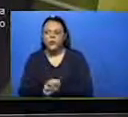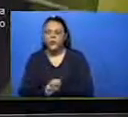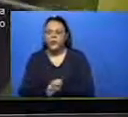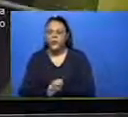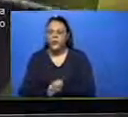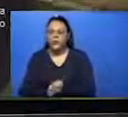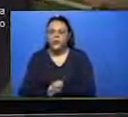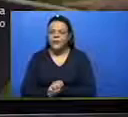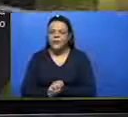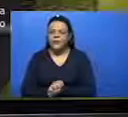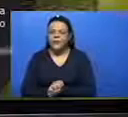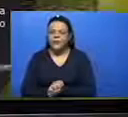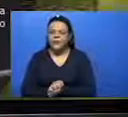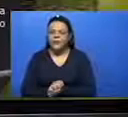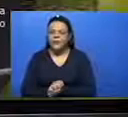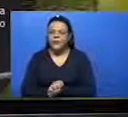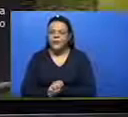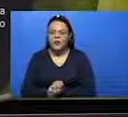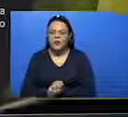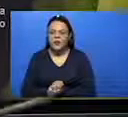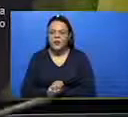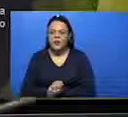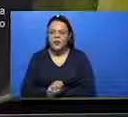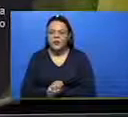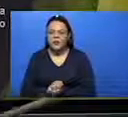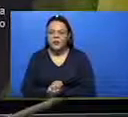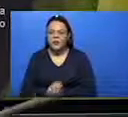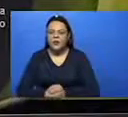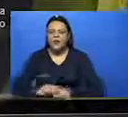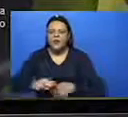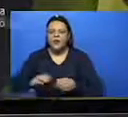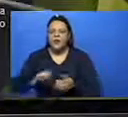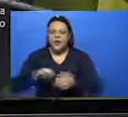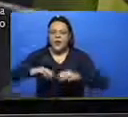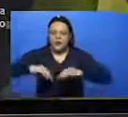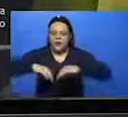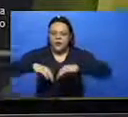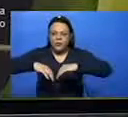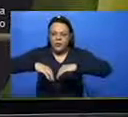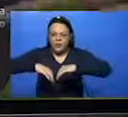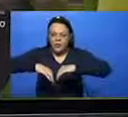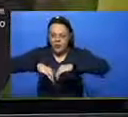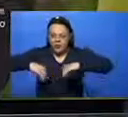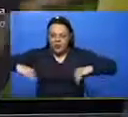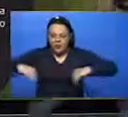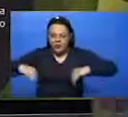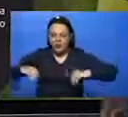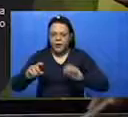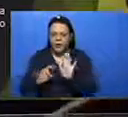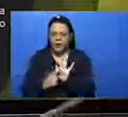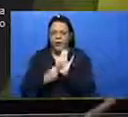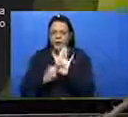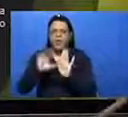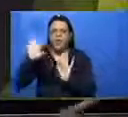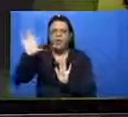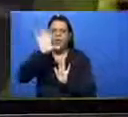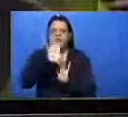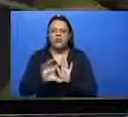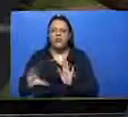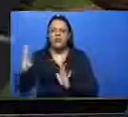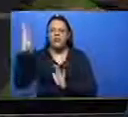A figura é separada para dar mais destaque a cada uma das regiões, que, como veremos, são chamados de setores,